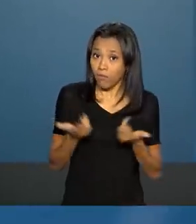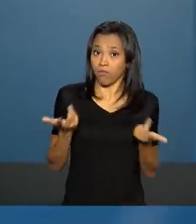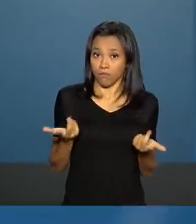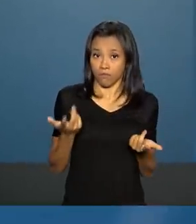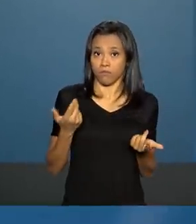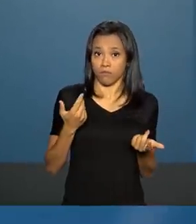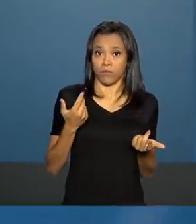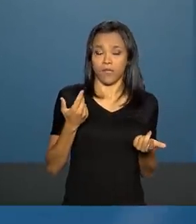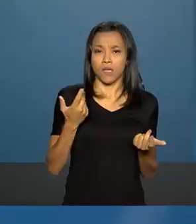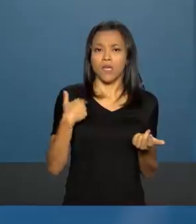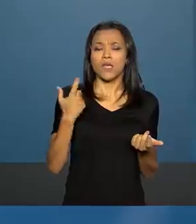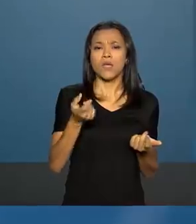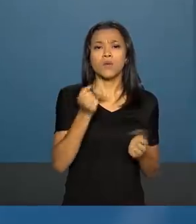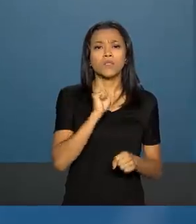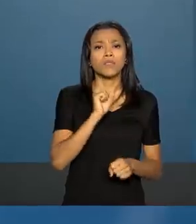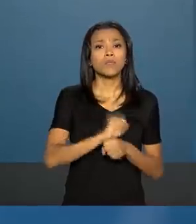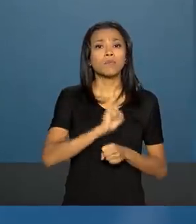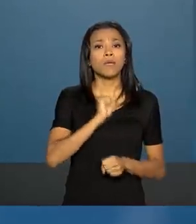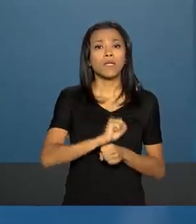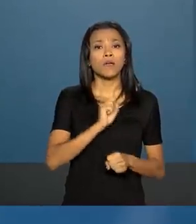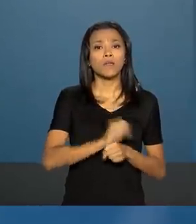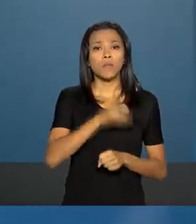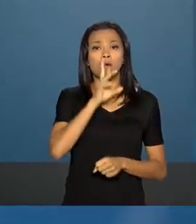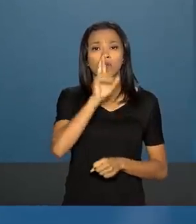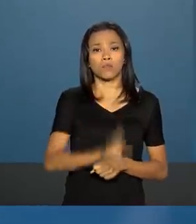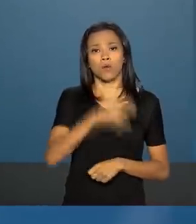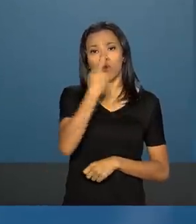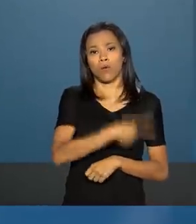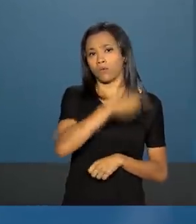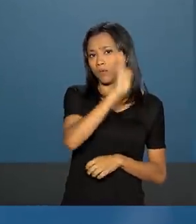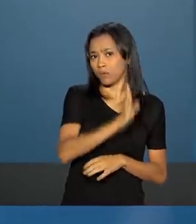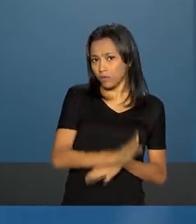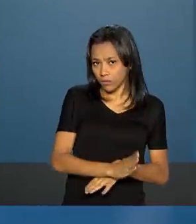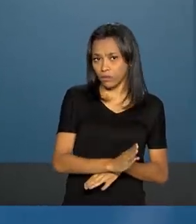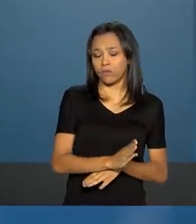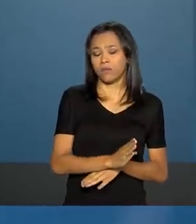aguardo uma sinalização nossa, que nós